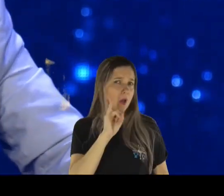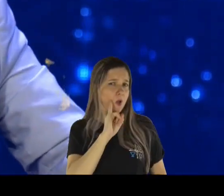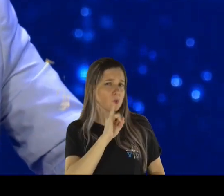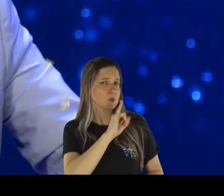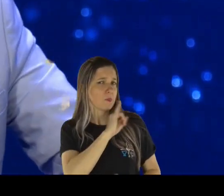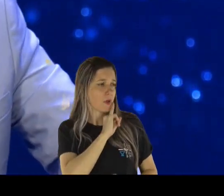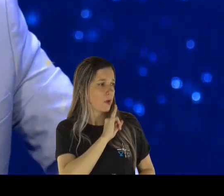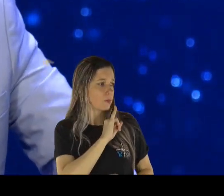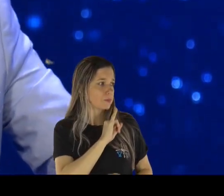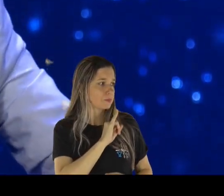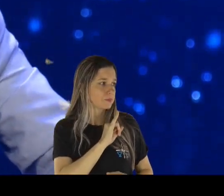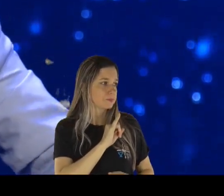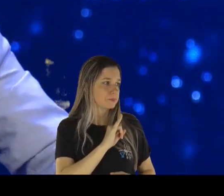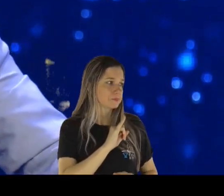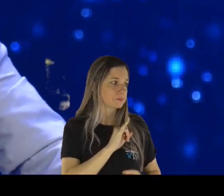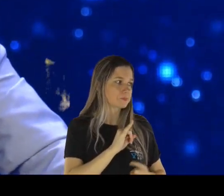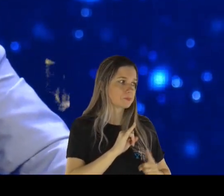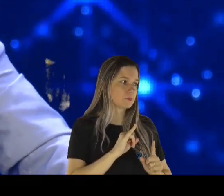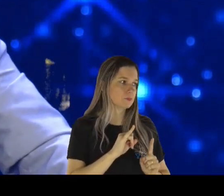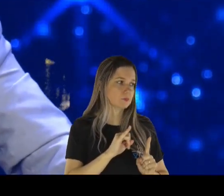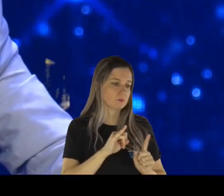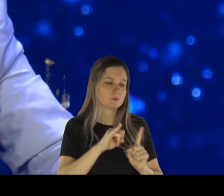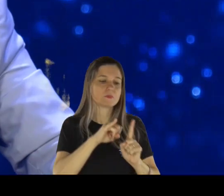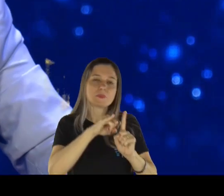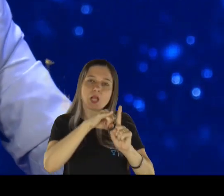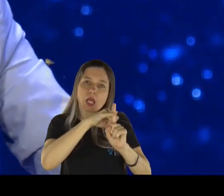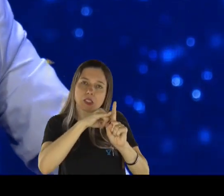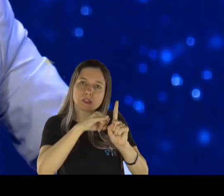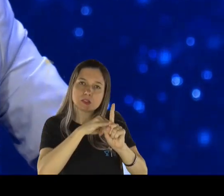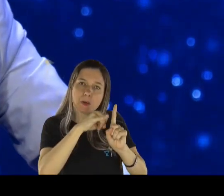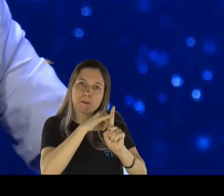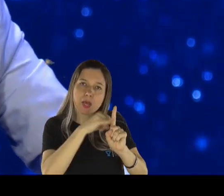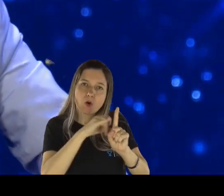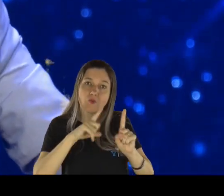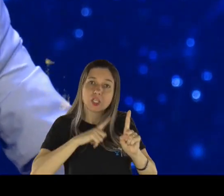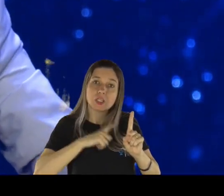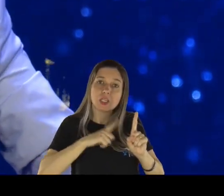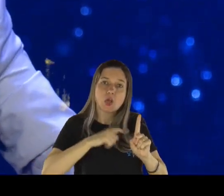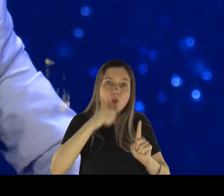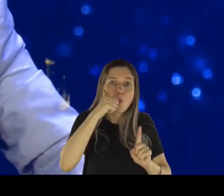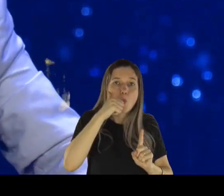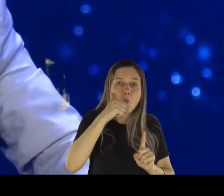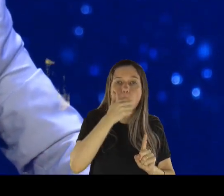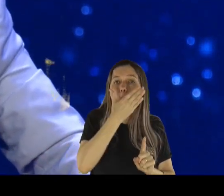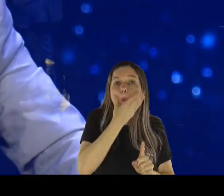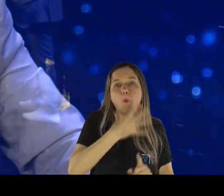estéril, Isabel. Já está no sexto mês de gestação, pois